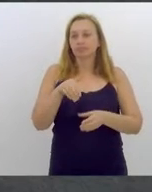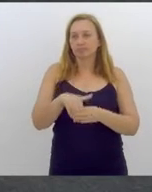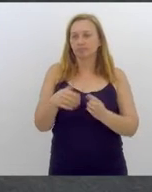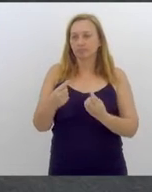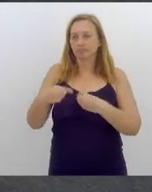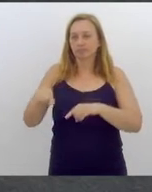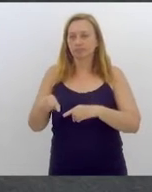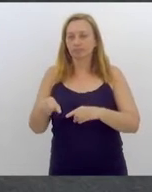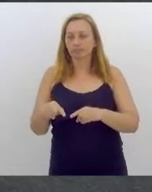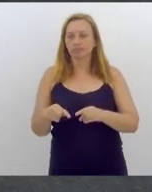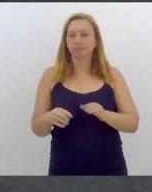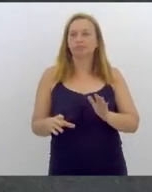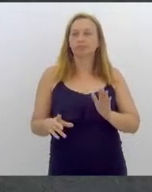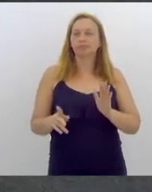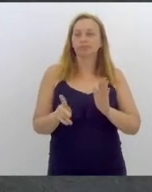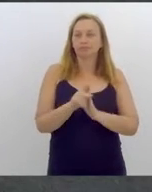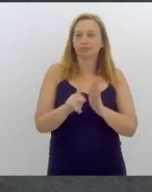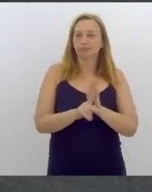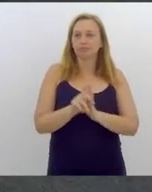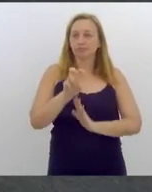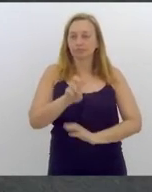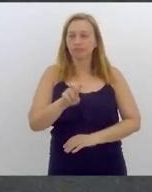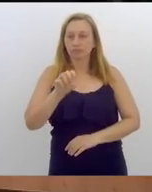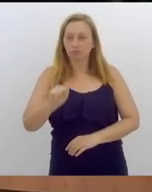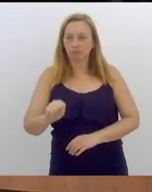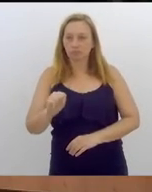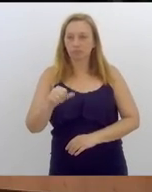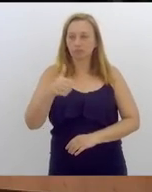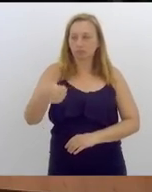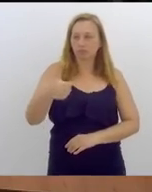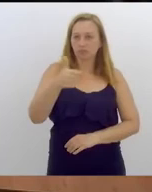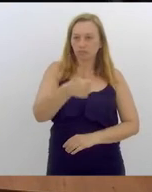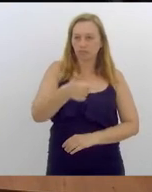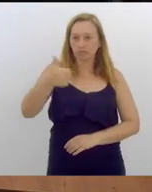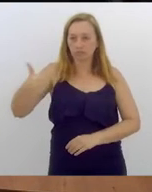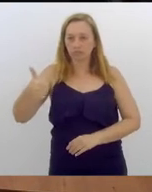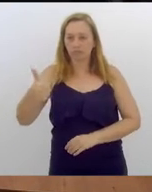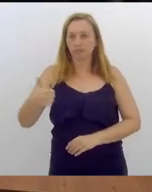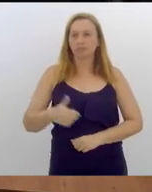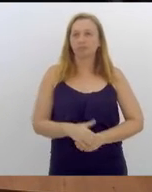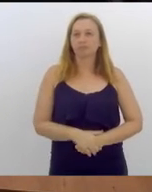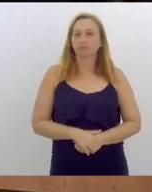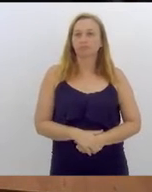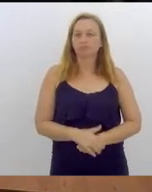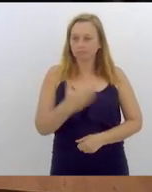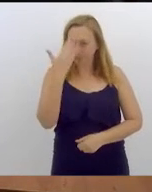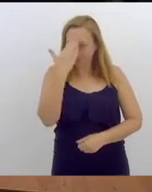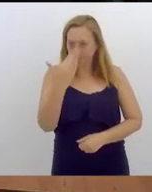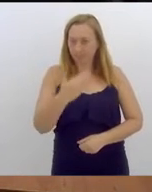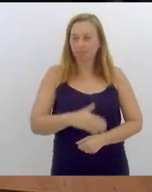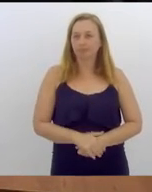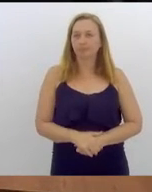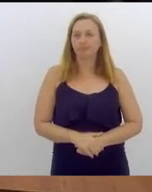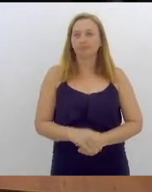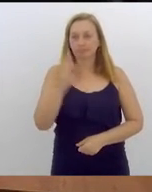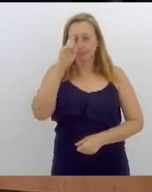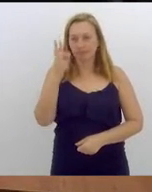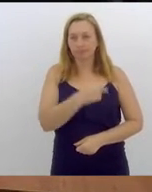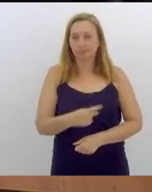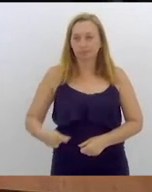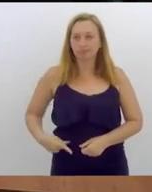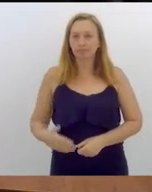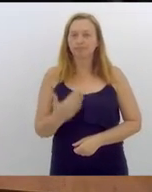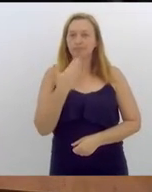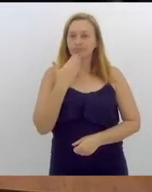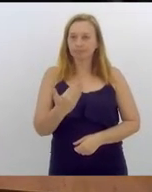resolução 58 581 de 2021 por favor muito obrigada senhora presidenta